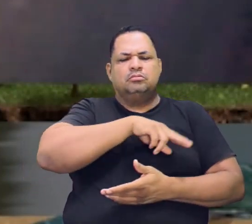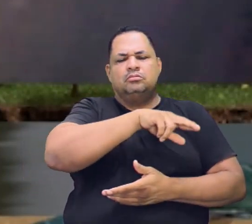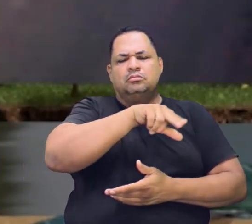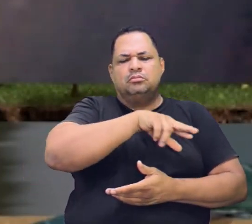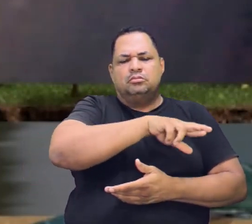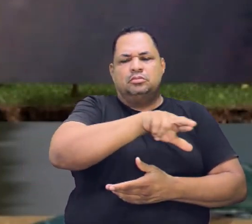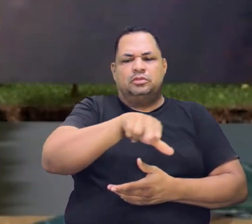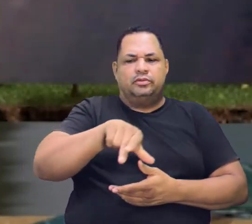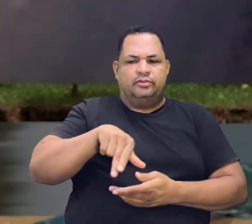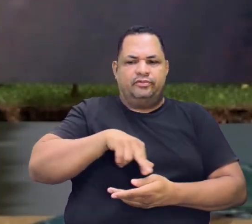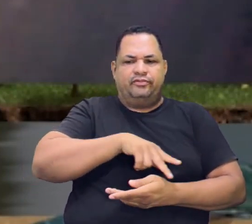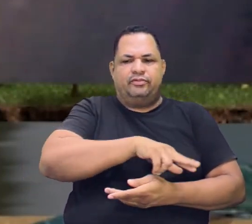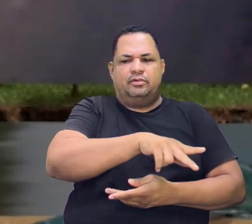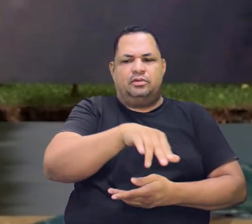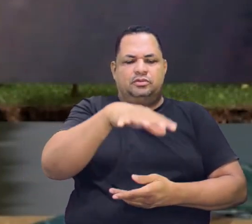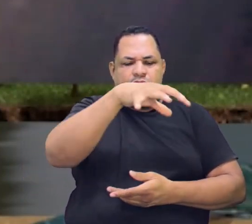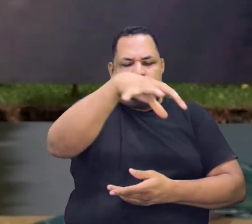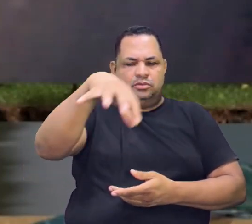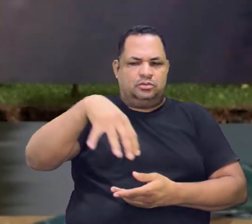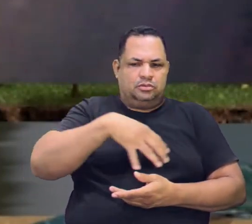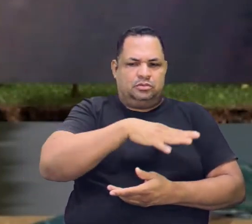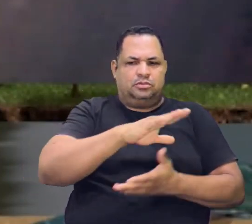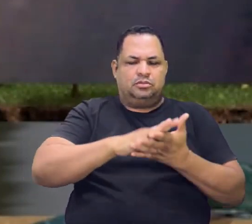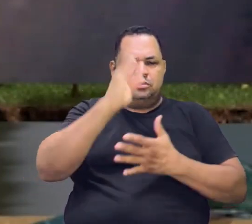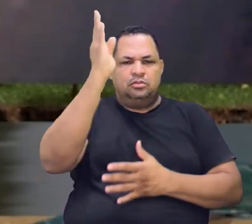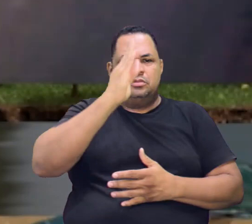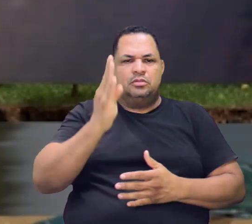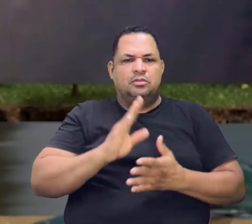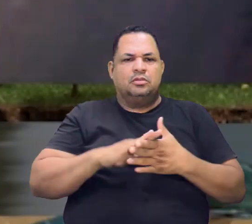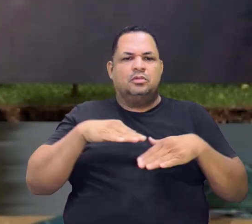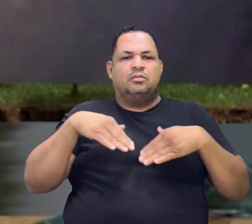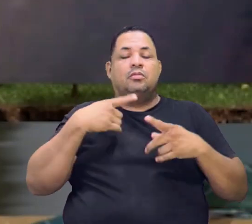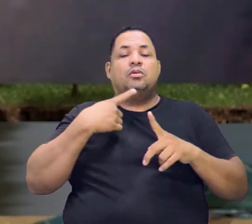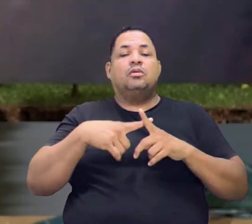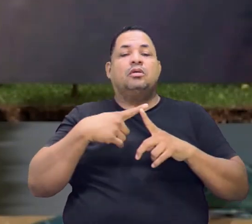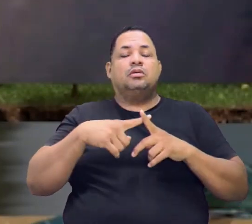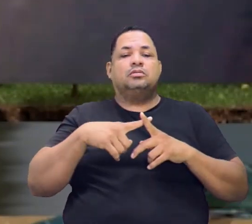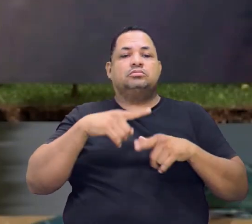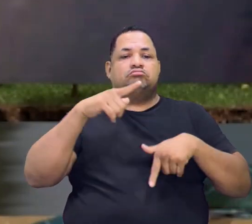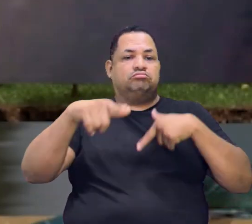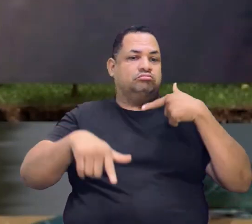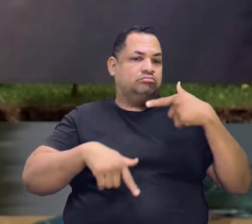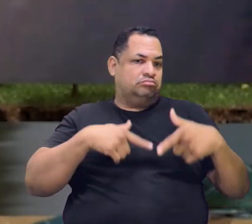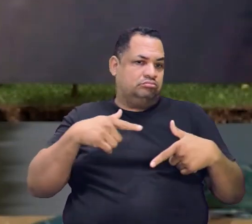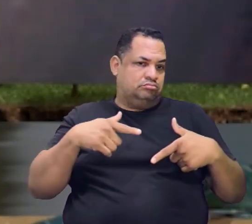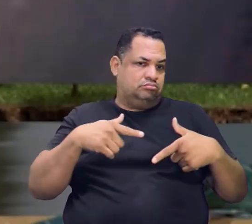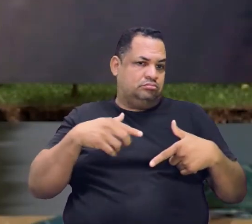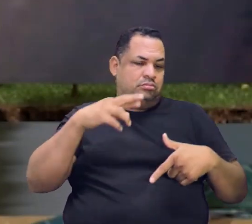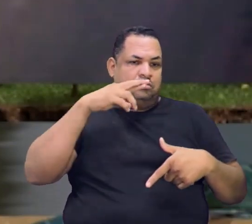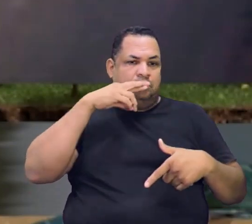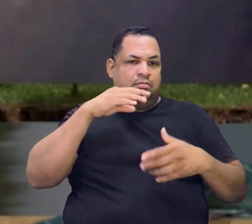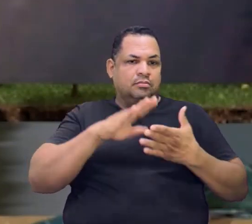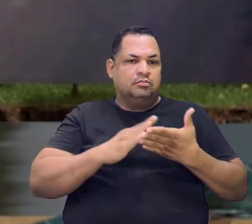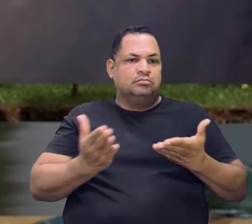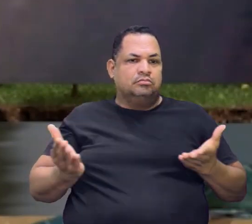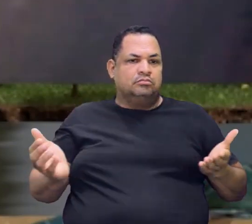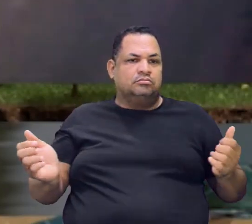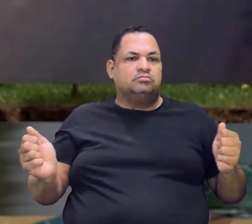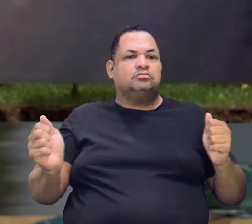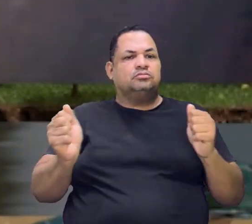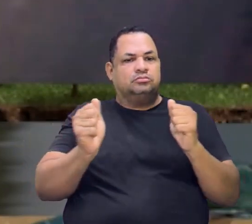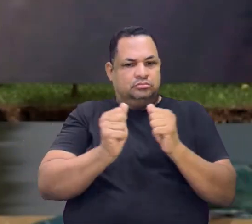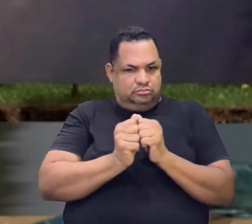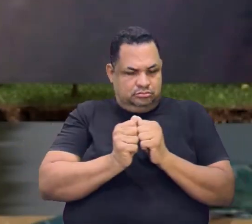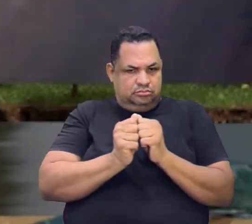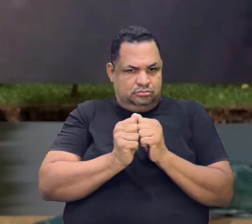diante. Então, mediante o trabalho que ele executou durante o exílio, Rondon acaba trazendo, então, o